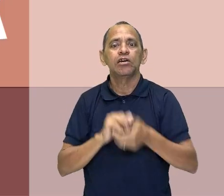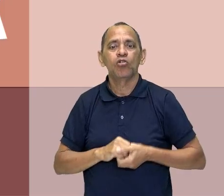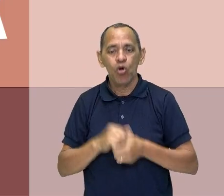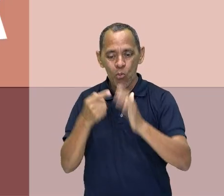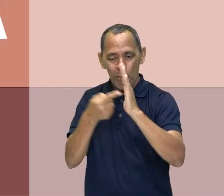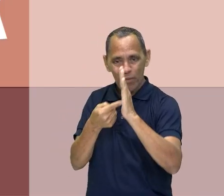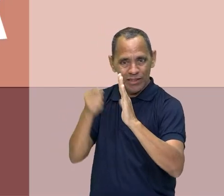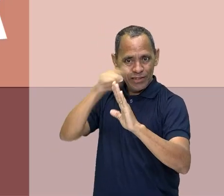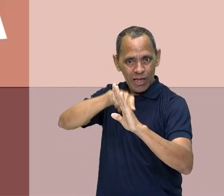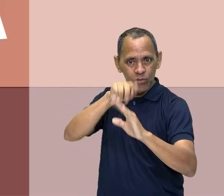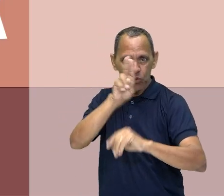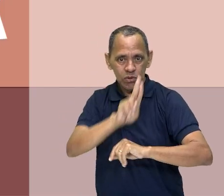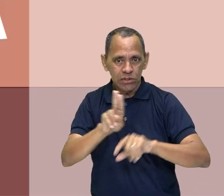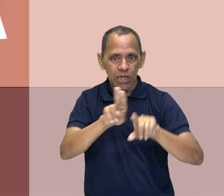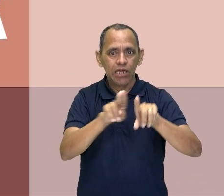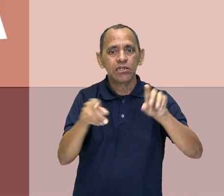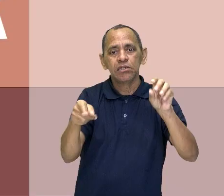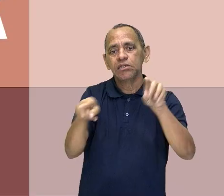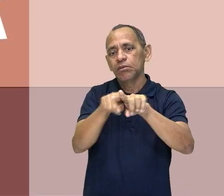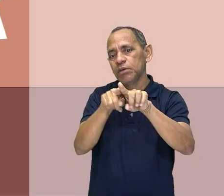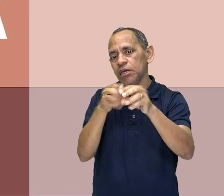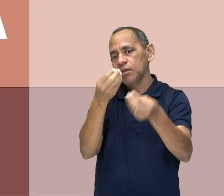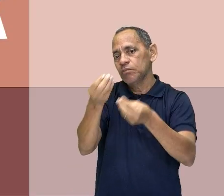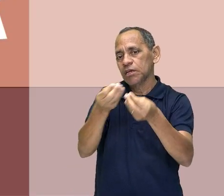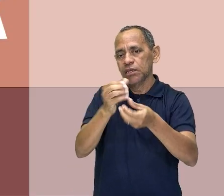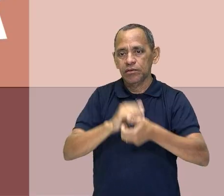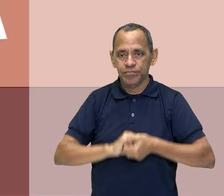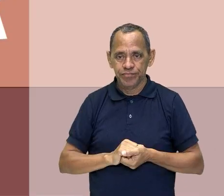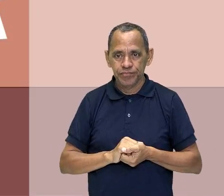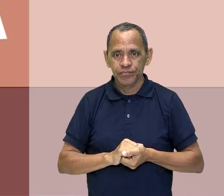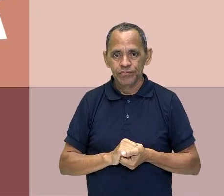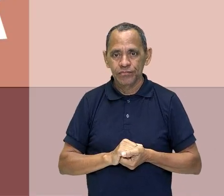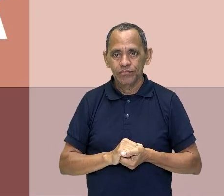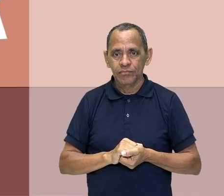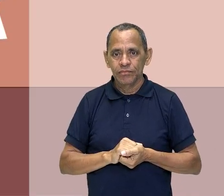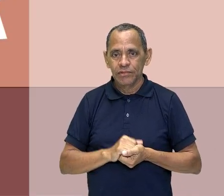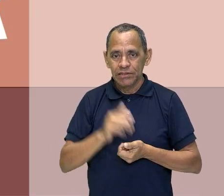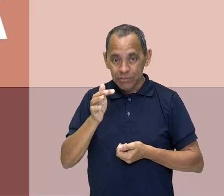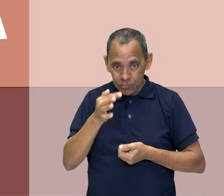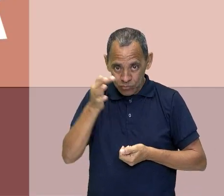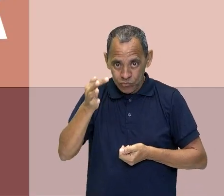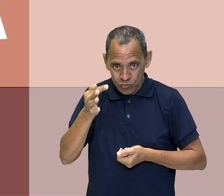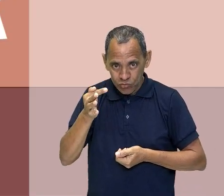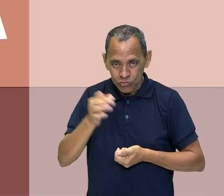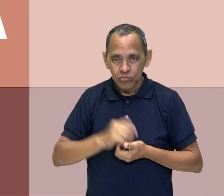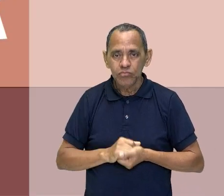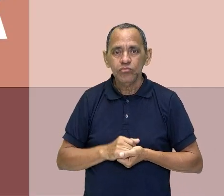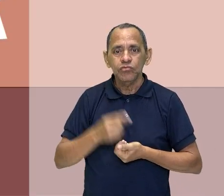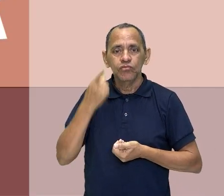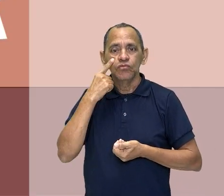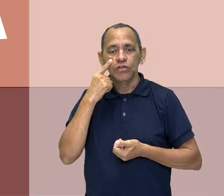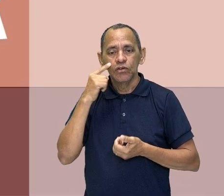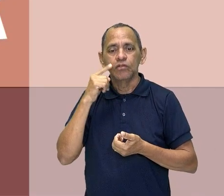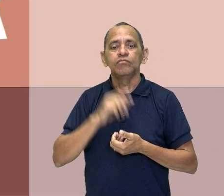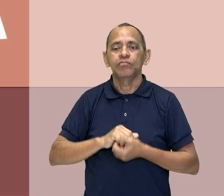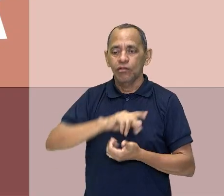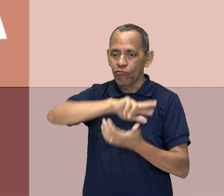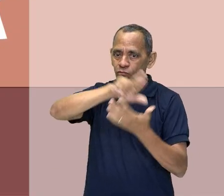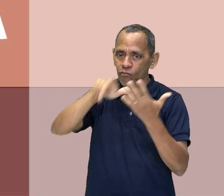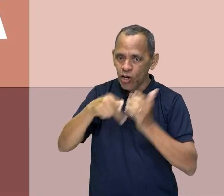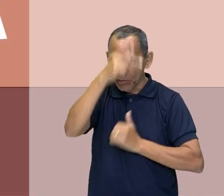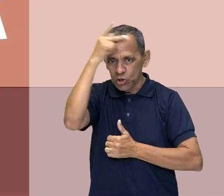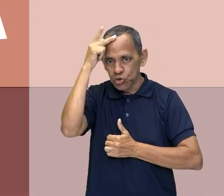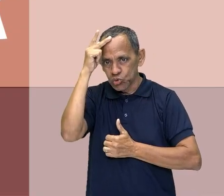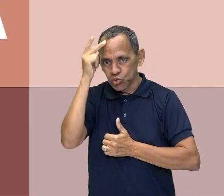de inteligência. Muito pelo contrário, a gente vai ver posteriormente que muitos dos camponeses acabaram se revoltando, se